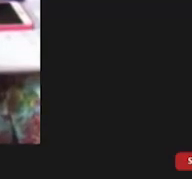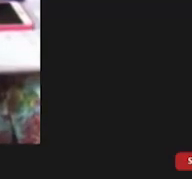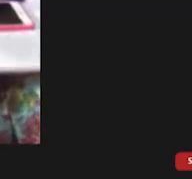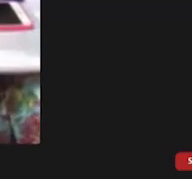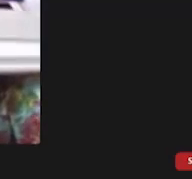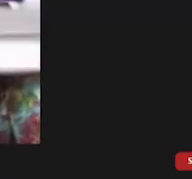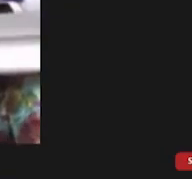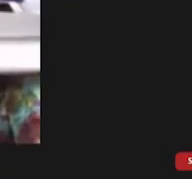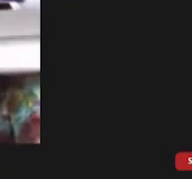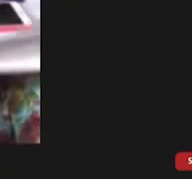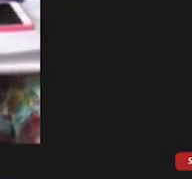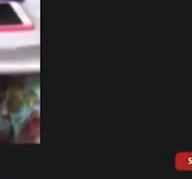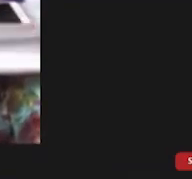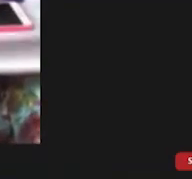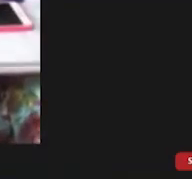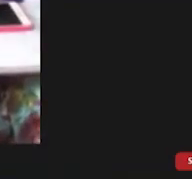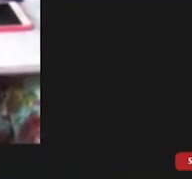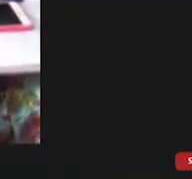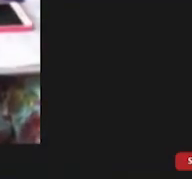Benedito